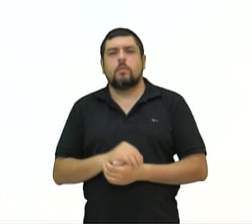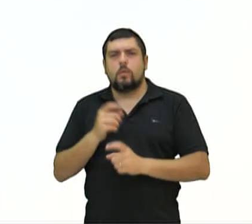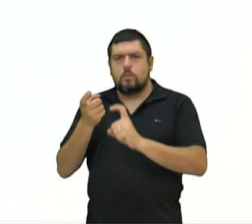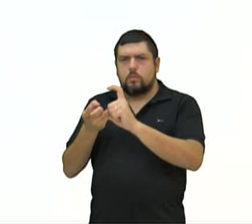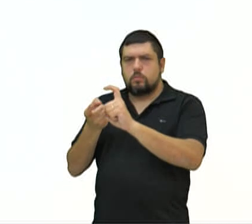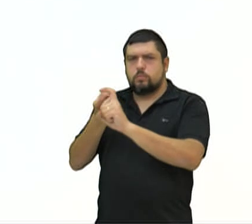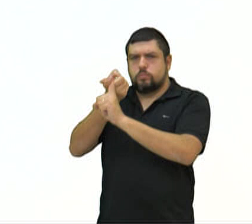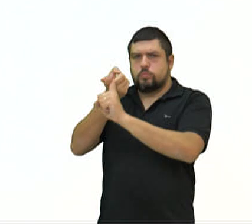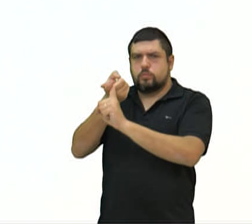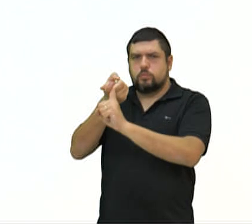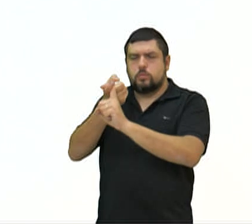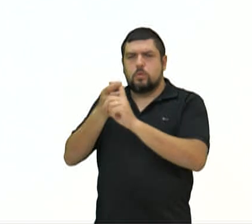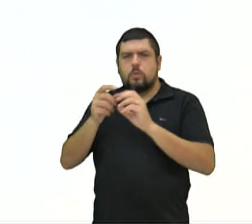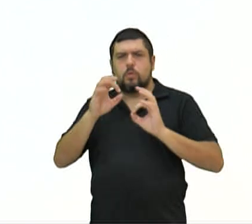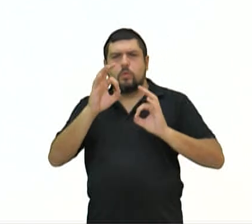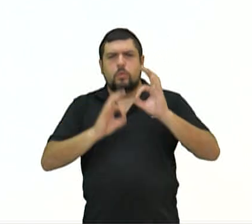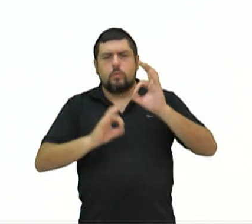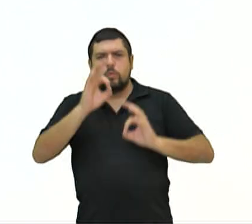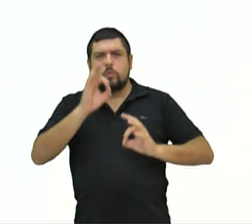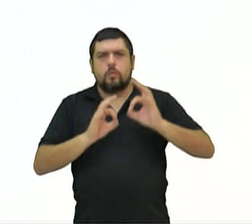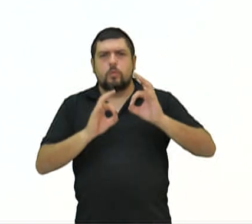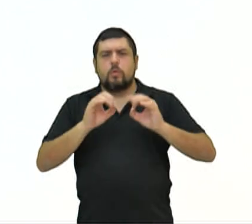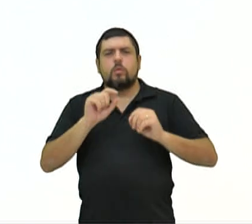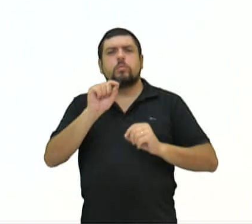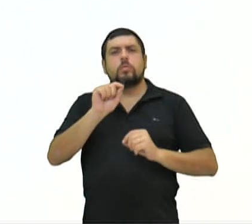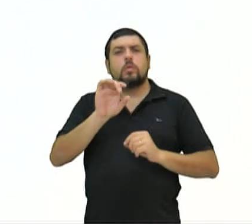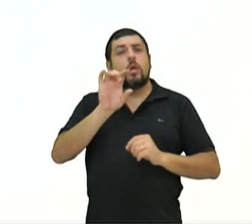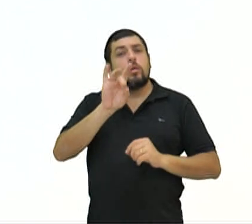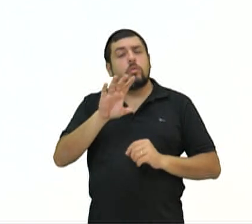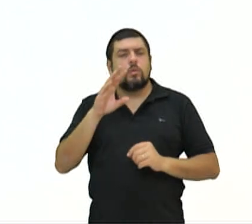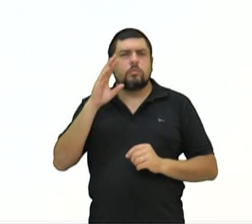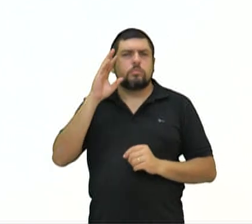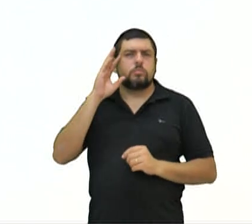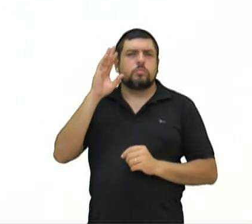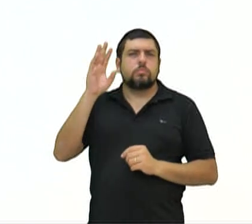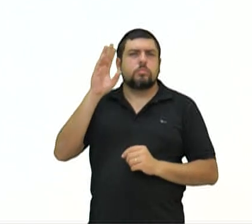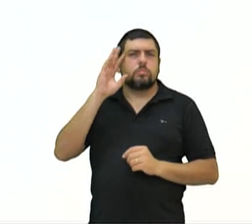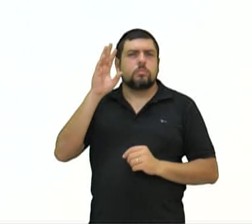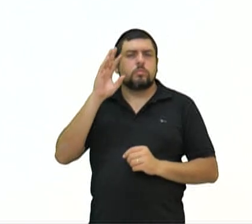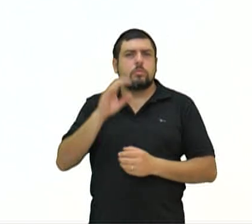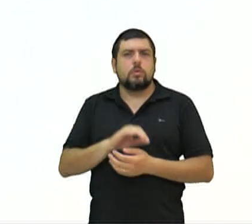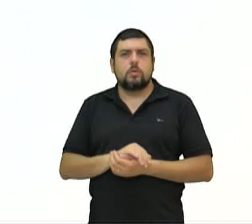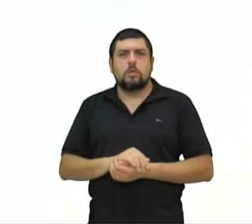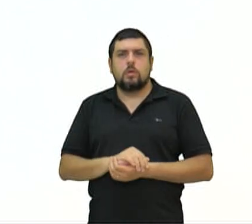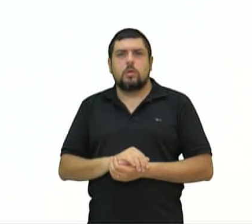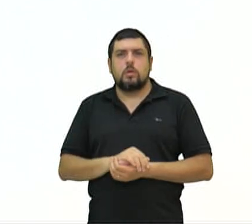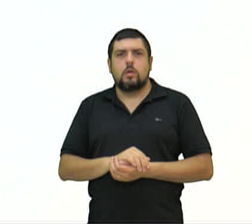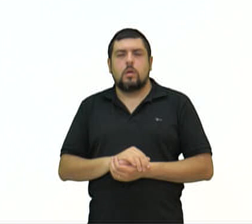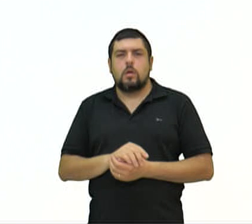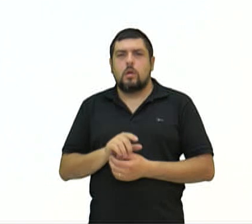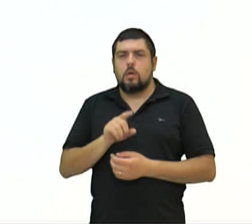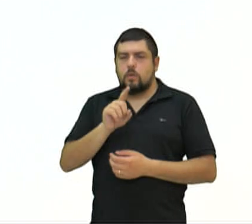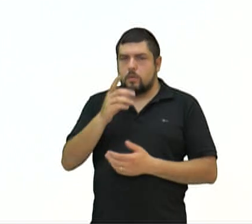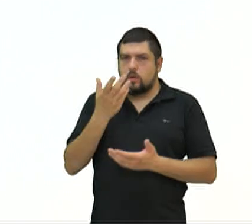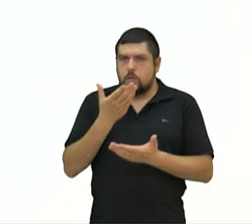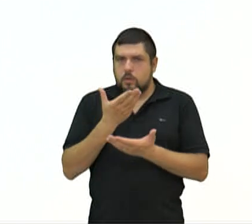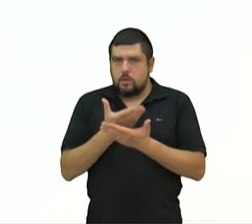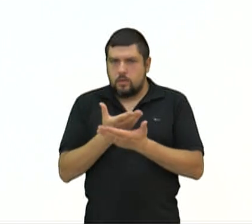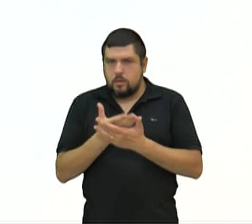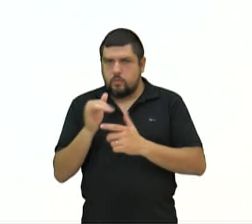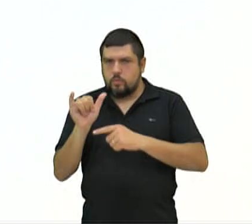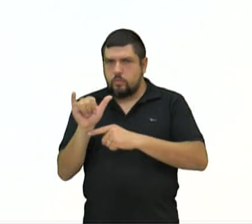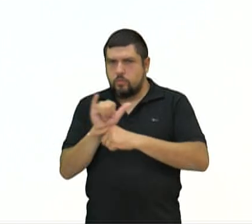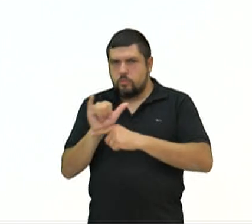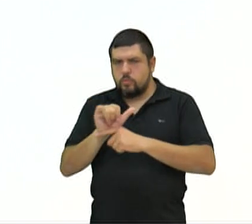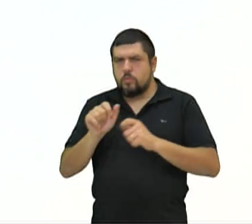É só você imaginar. Lembra do experimento que eu acabei de mostrar? Então, qualquer coisa, vocês têm aula lá no YouTube, vocês podem inclusive voltar para poder